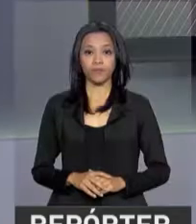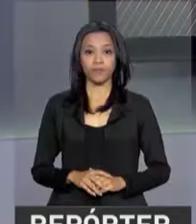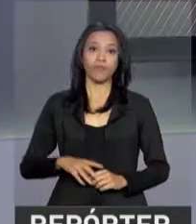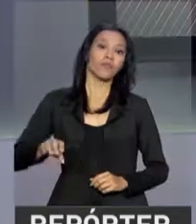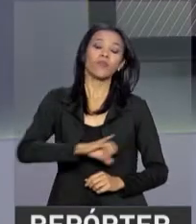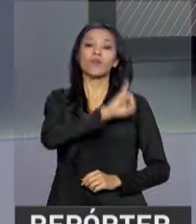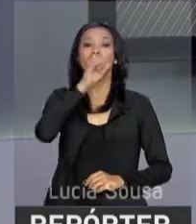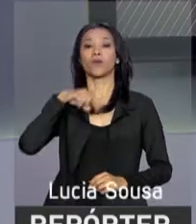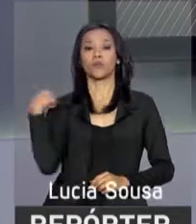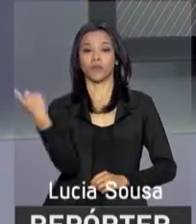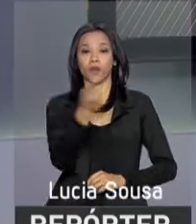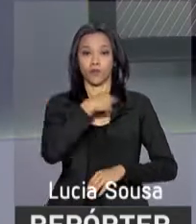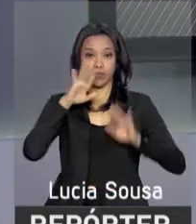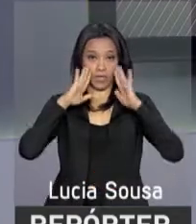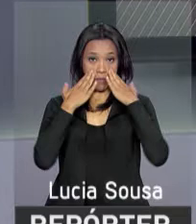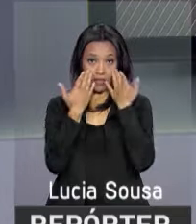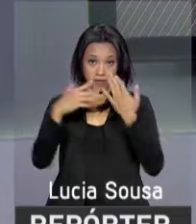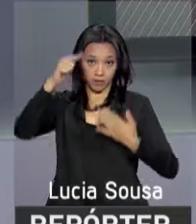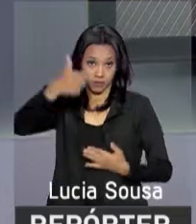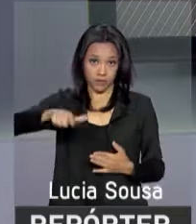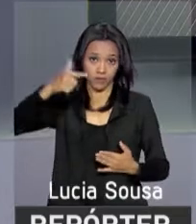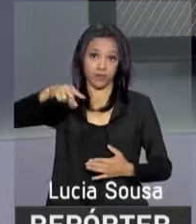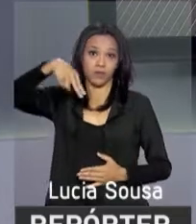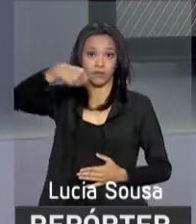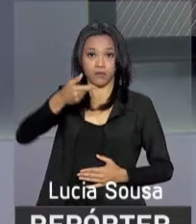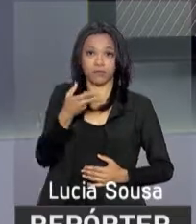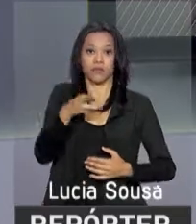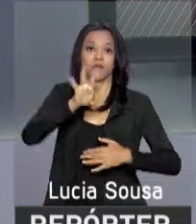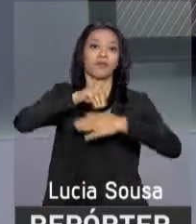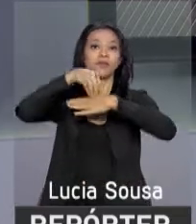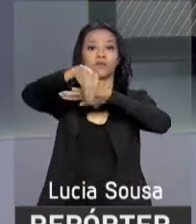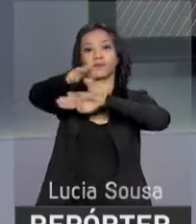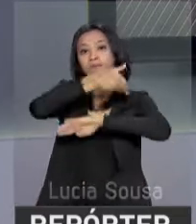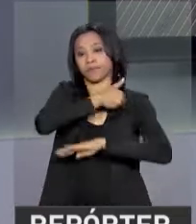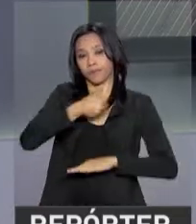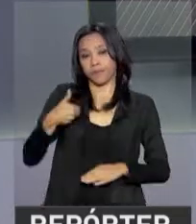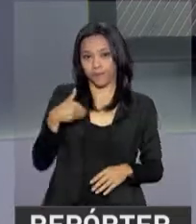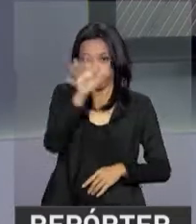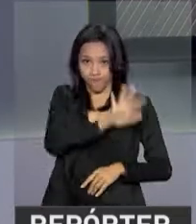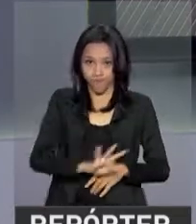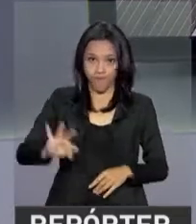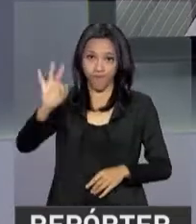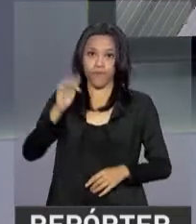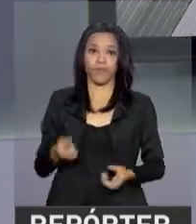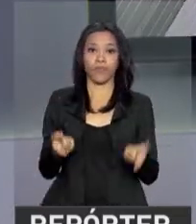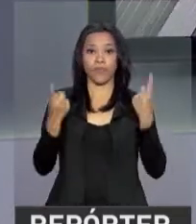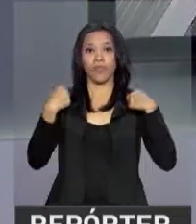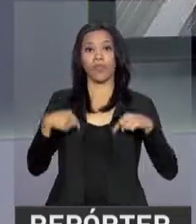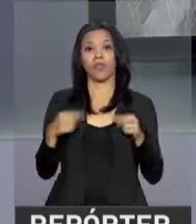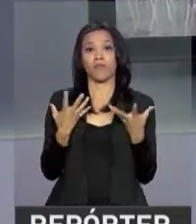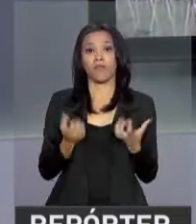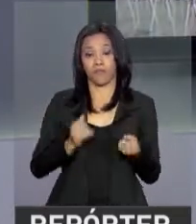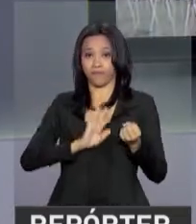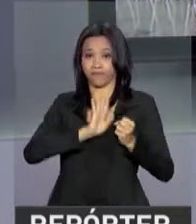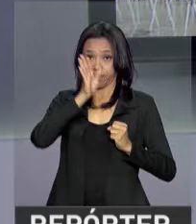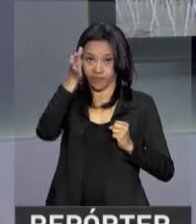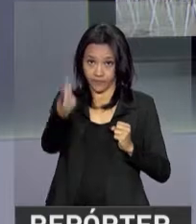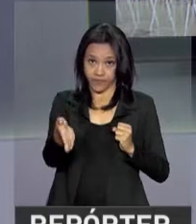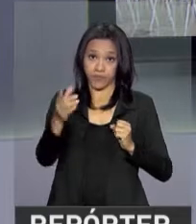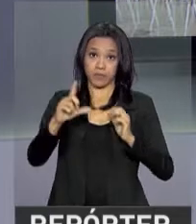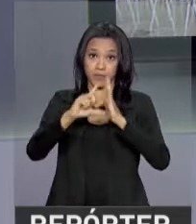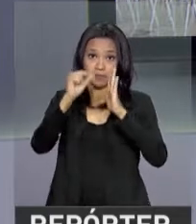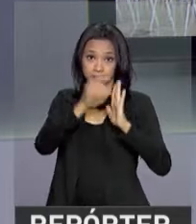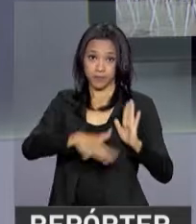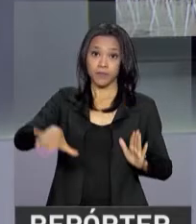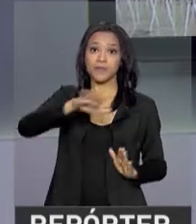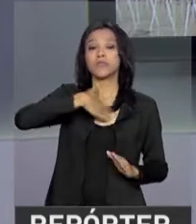Olá, voltamos com mais uma edição do Repórter NBR e as notícias do governo federal. E vamos direto ao Palácio do Planalto saber os detalhes da